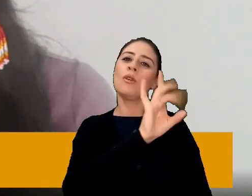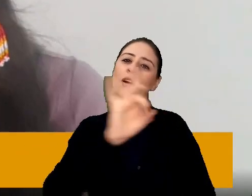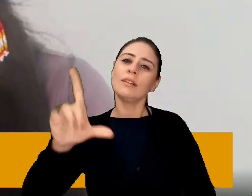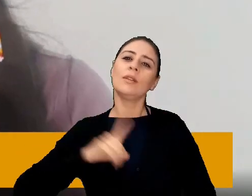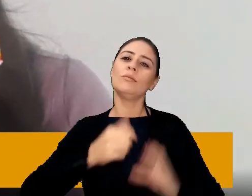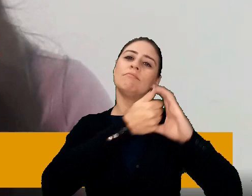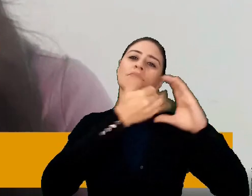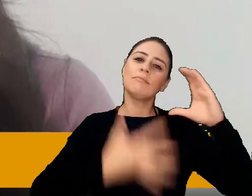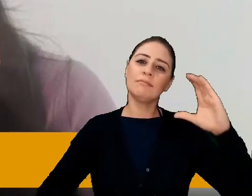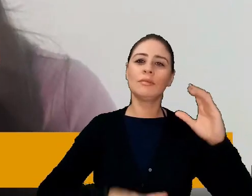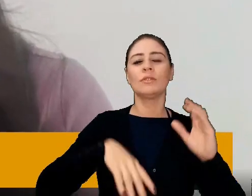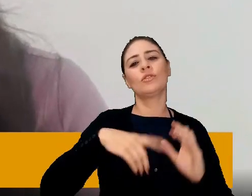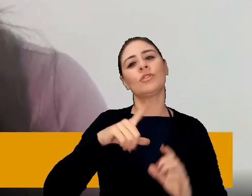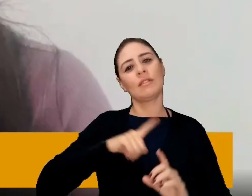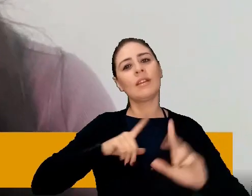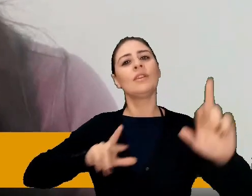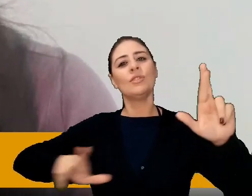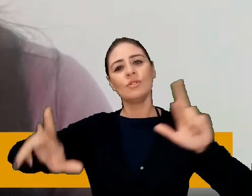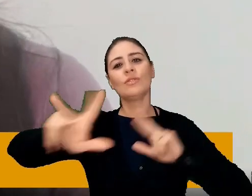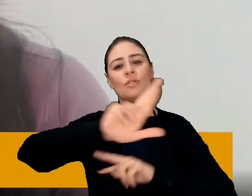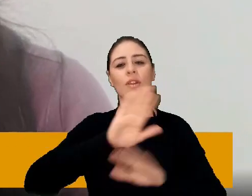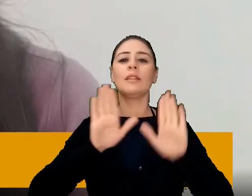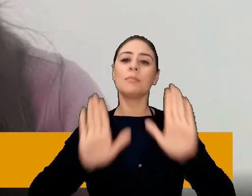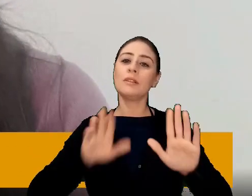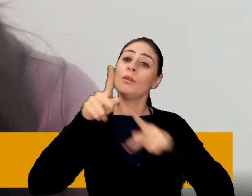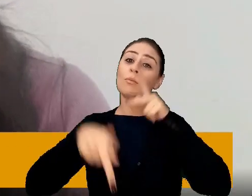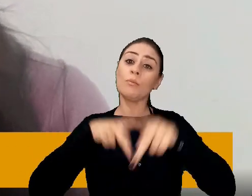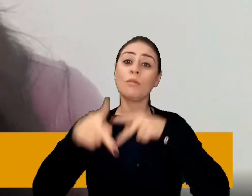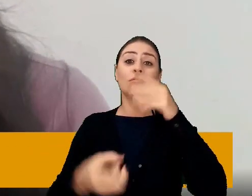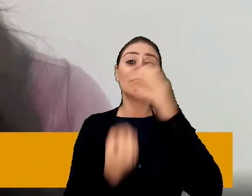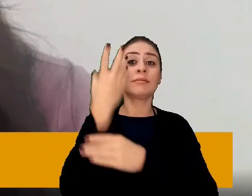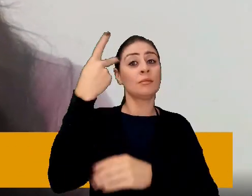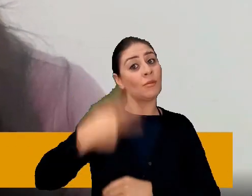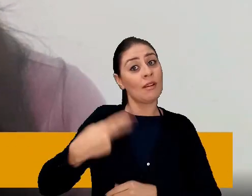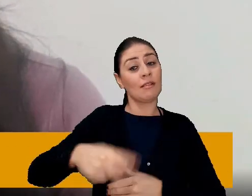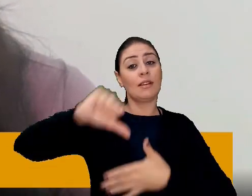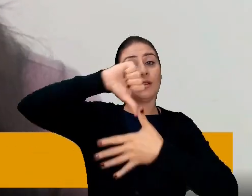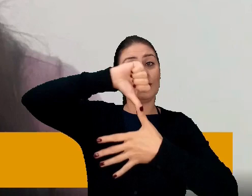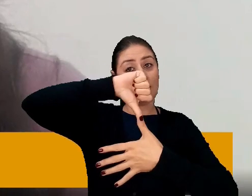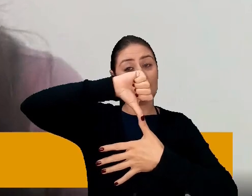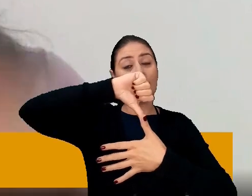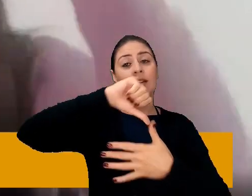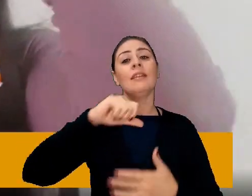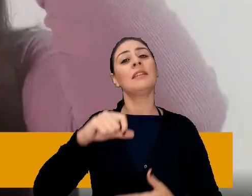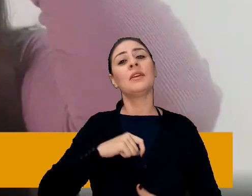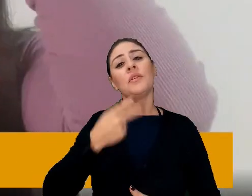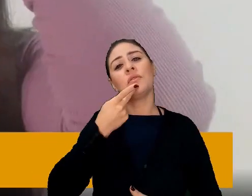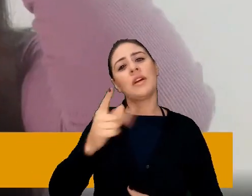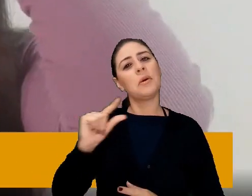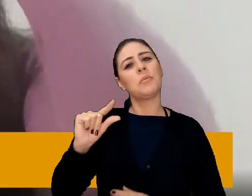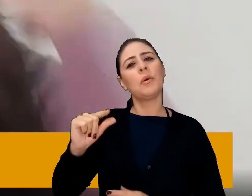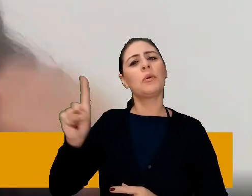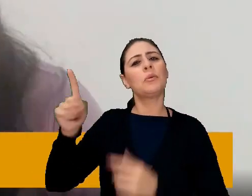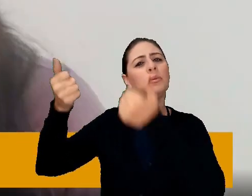com a sua qualidade, com a sua diferença, mas são povos originários desse continente. Então, aqui agora eu vou